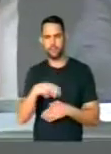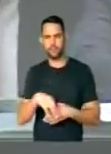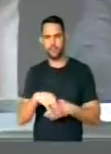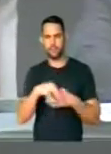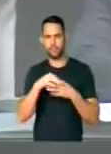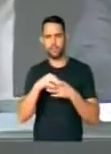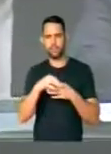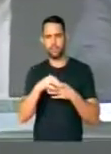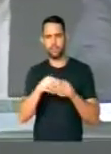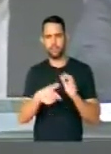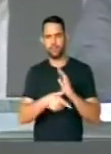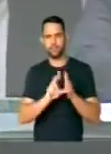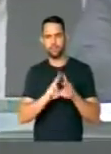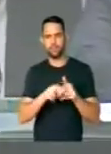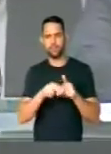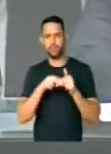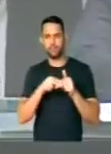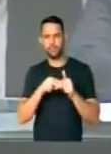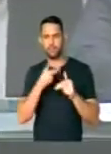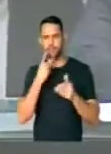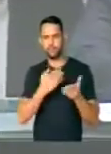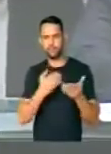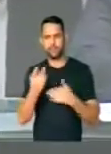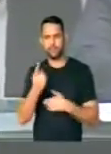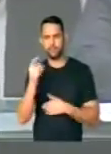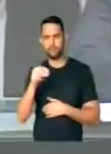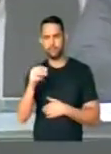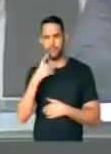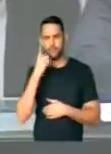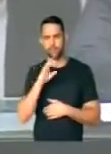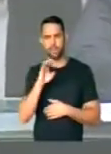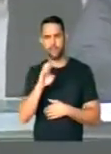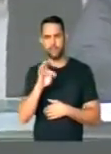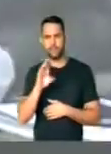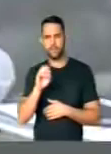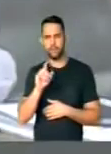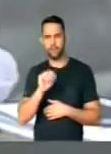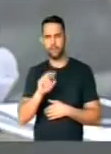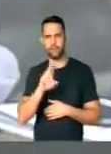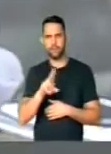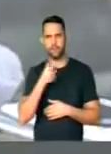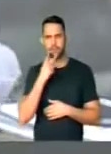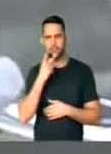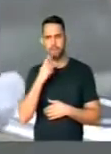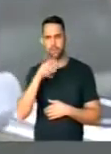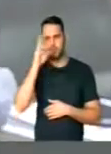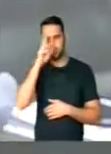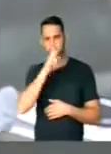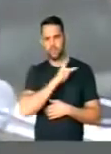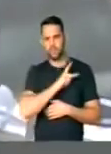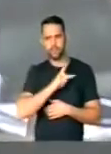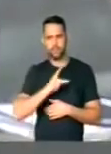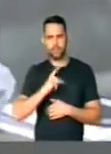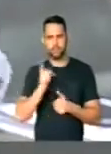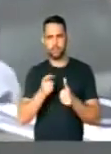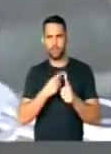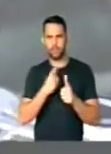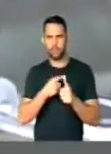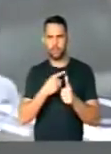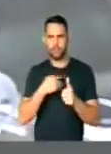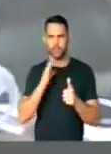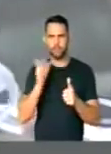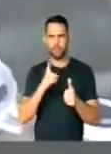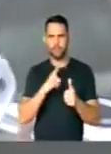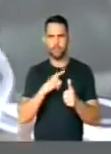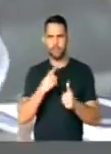liderança antes porém conseguindo um minuto o deputado do castelo vai fazer uso da palavra o senhor presidente o primeiro que já